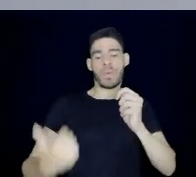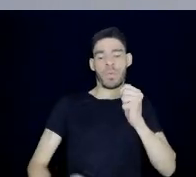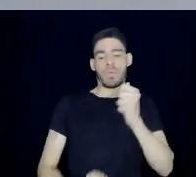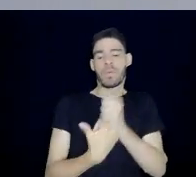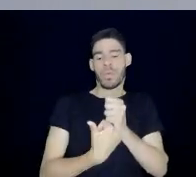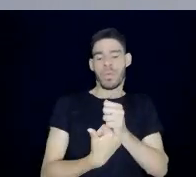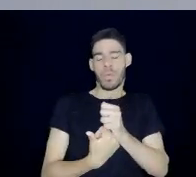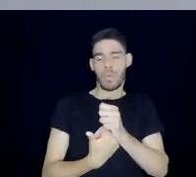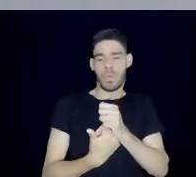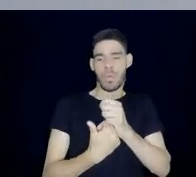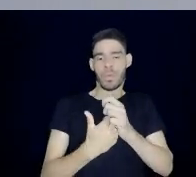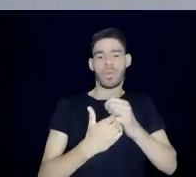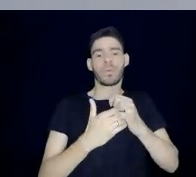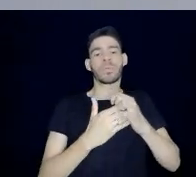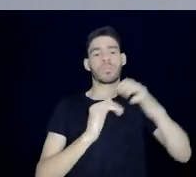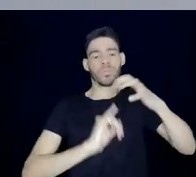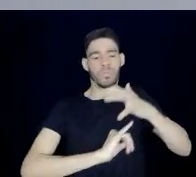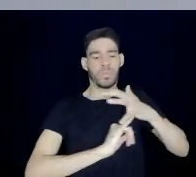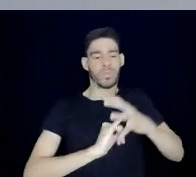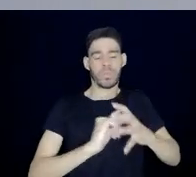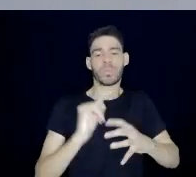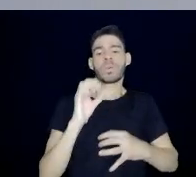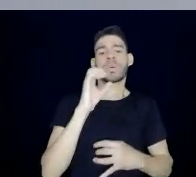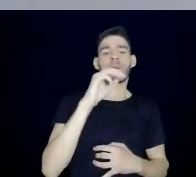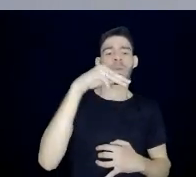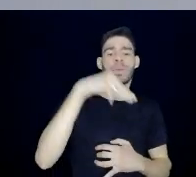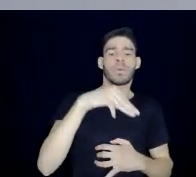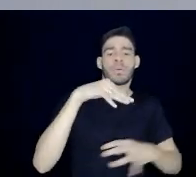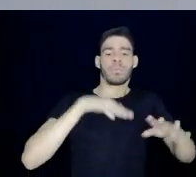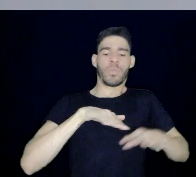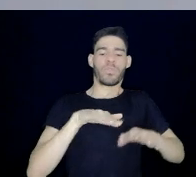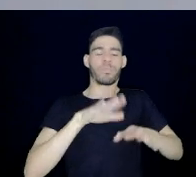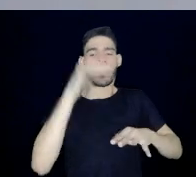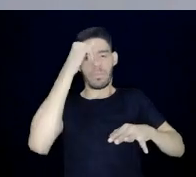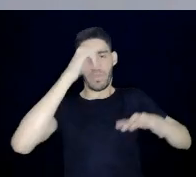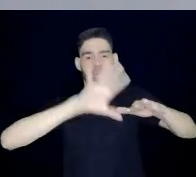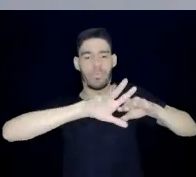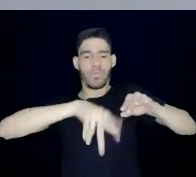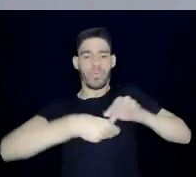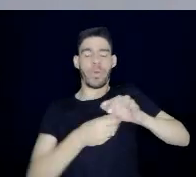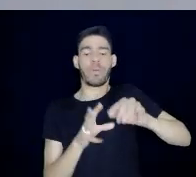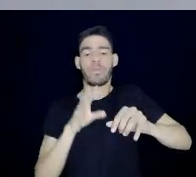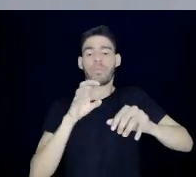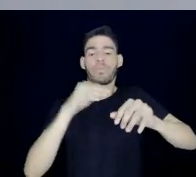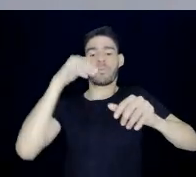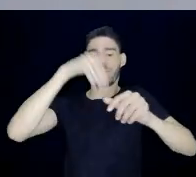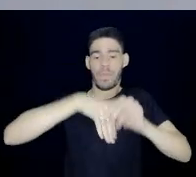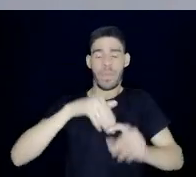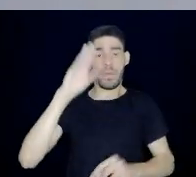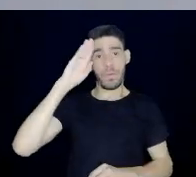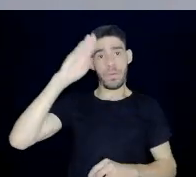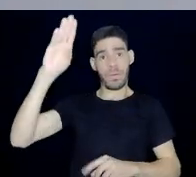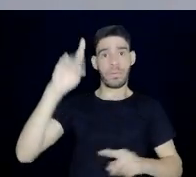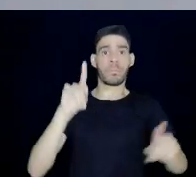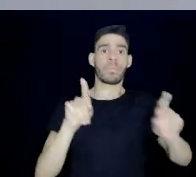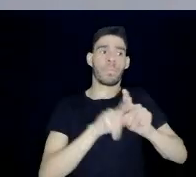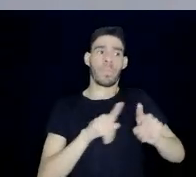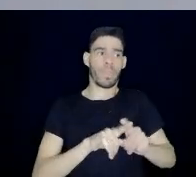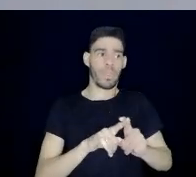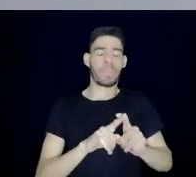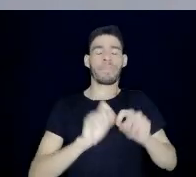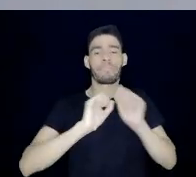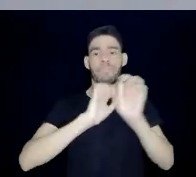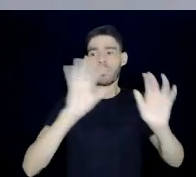apoio do Instituto Etos, do MCCE, do Movimento de Combate à Corrupção Eleitoral e principalmente também